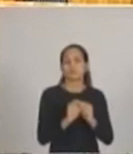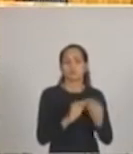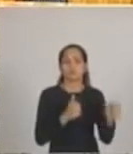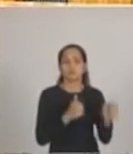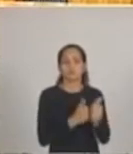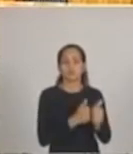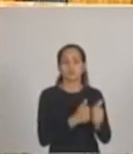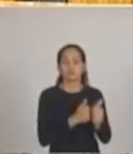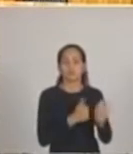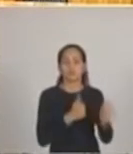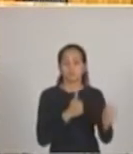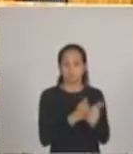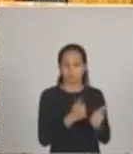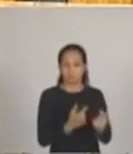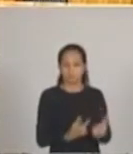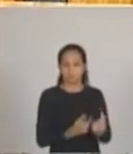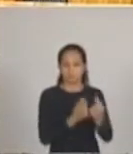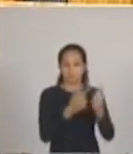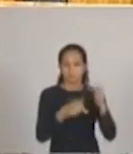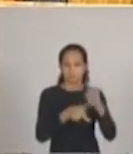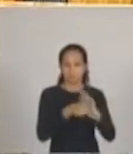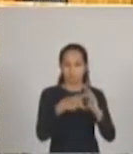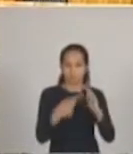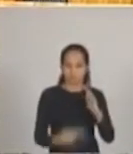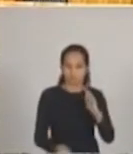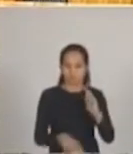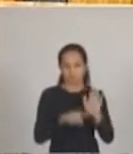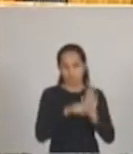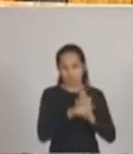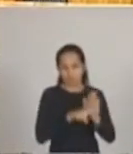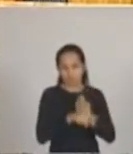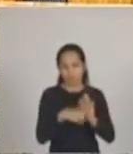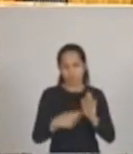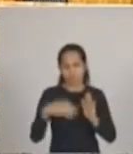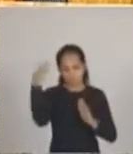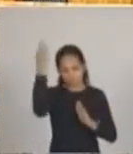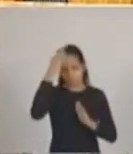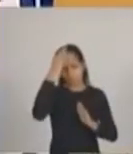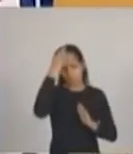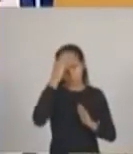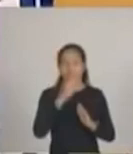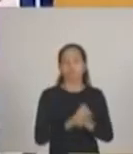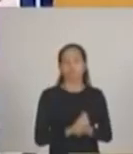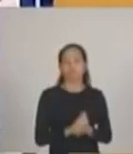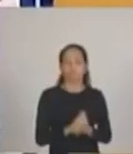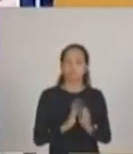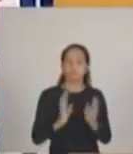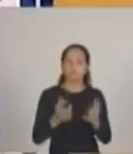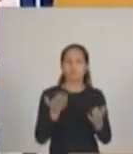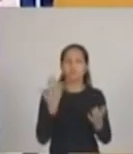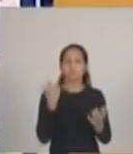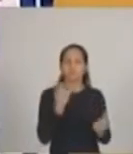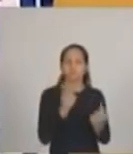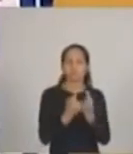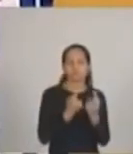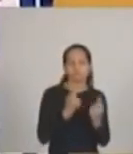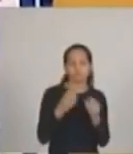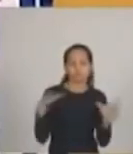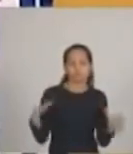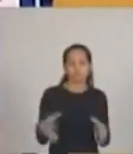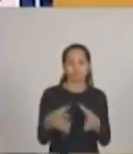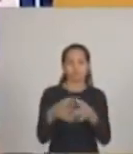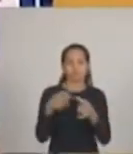Contas aqui do Estado do Espírito Santo. A gente já vem debatendo na Comissão